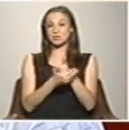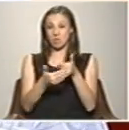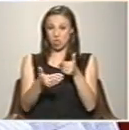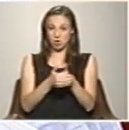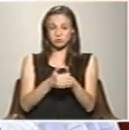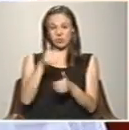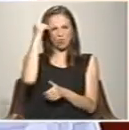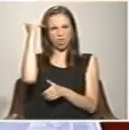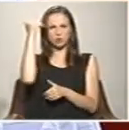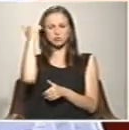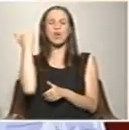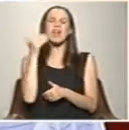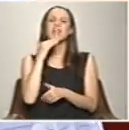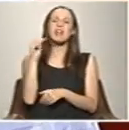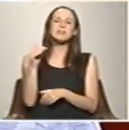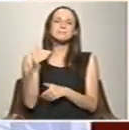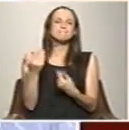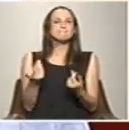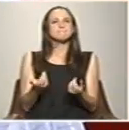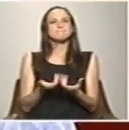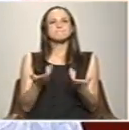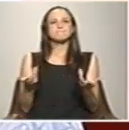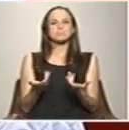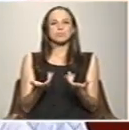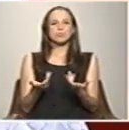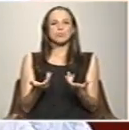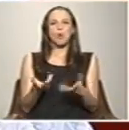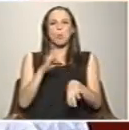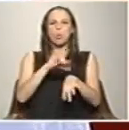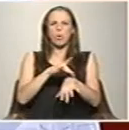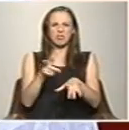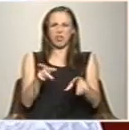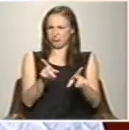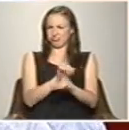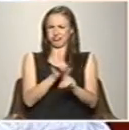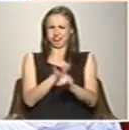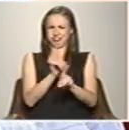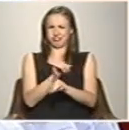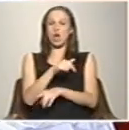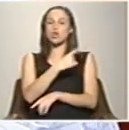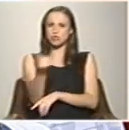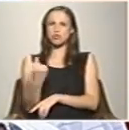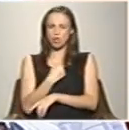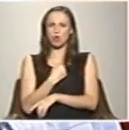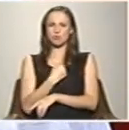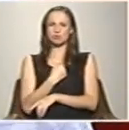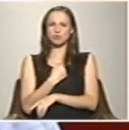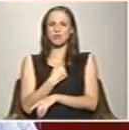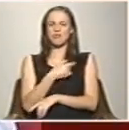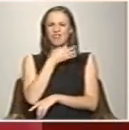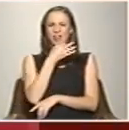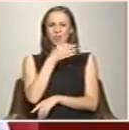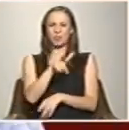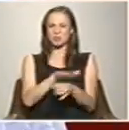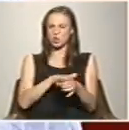em si não é, é bom, ou seja, não há nenhuma doença ser idoso. O que nós temos é um bocado, falava aí uma situação que me